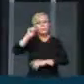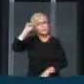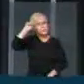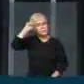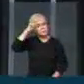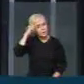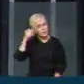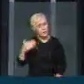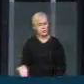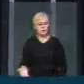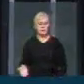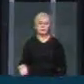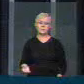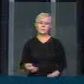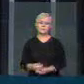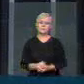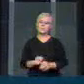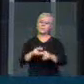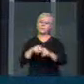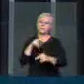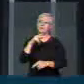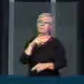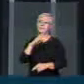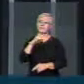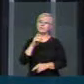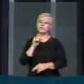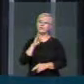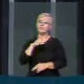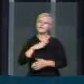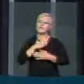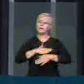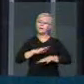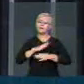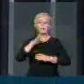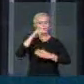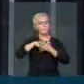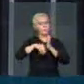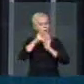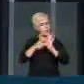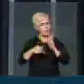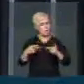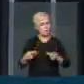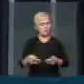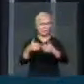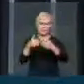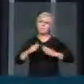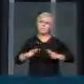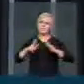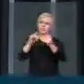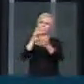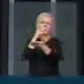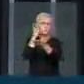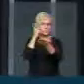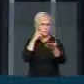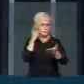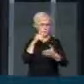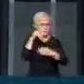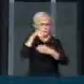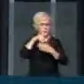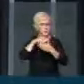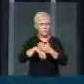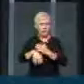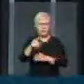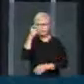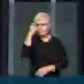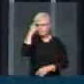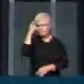presidente, o PCdoB tem muita tranquilidade de votar esse projeto, apela aos novos pares que votem a mão na